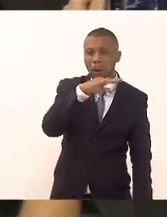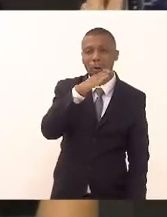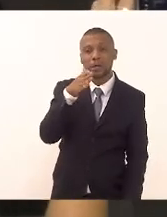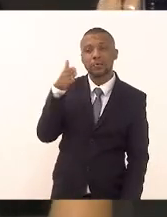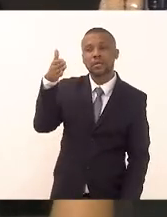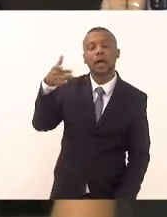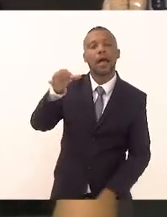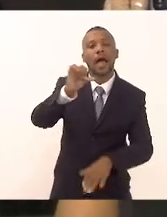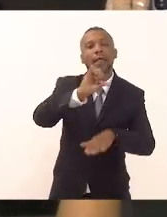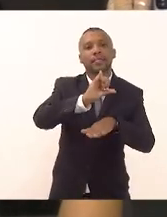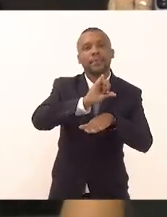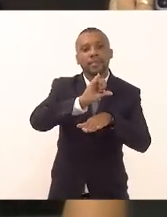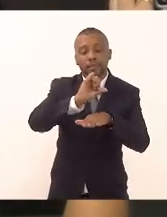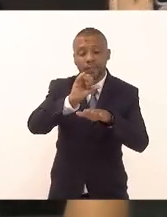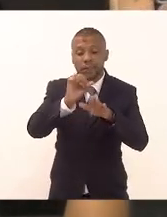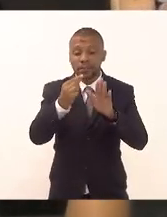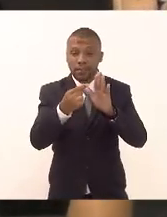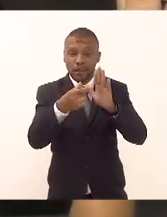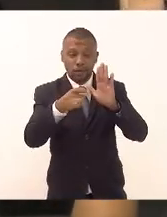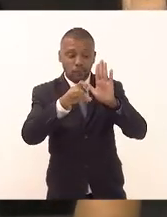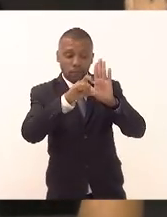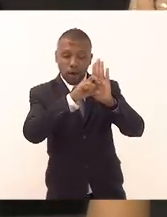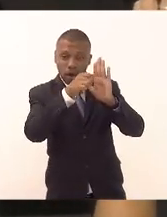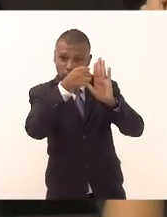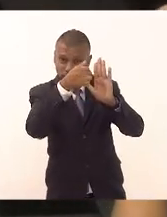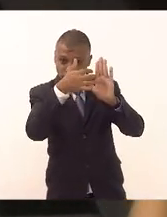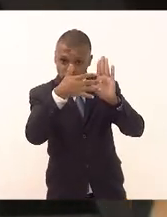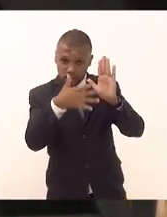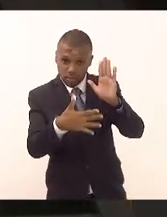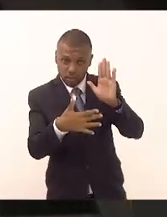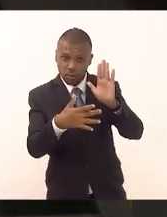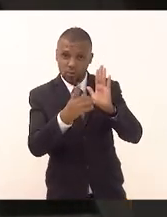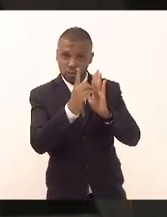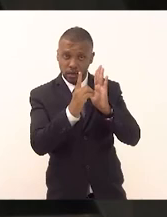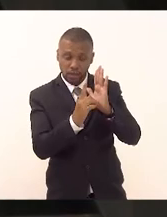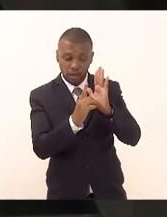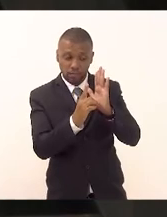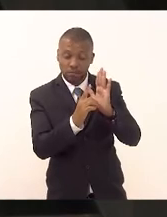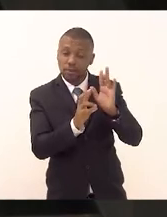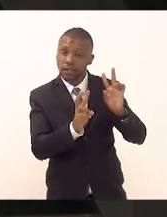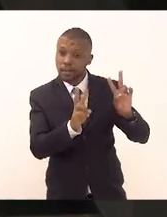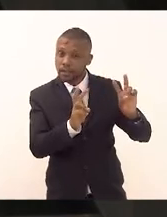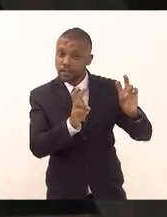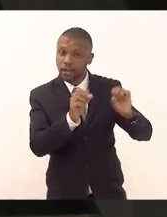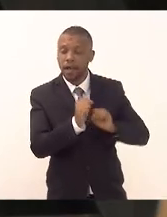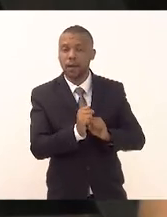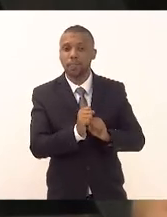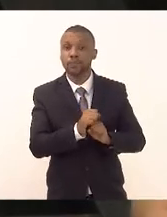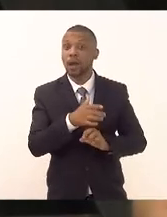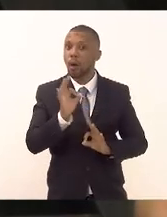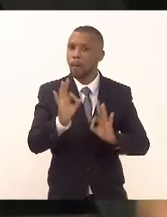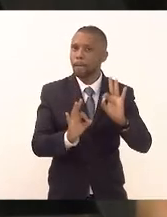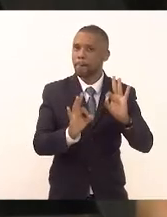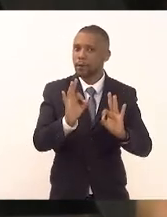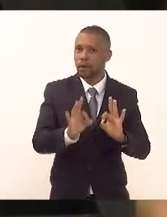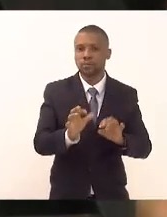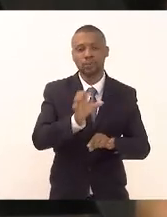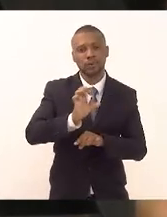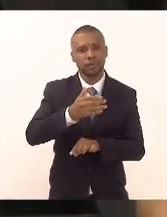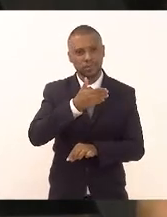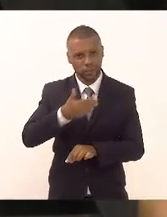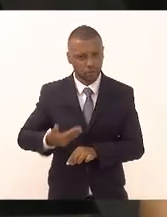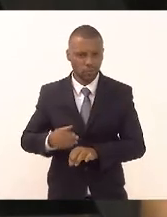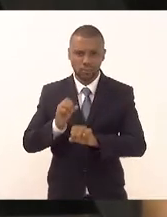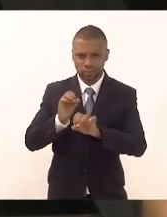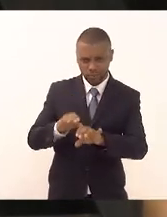de motivos do decreto, citar o Plano Estadual de Educação, deputada Marta Rocha, colega da Comissão